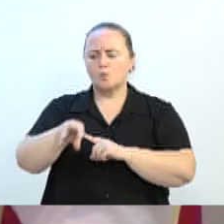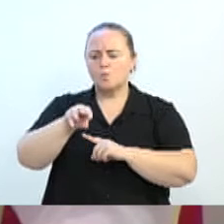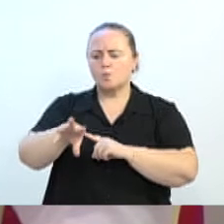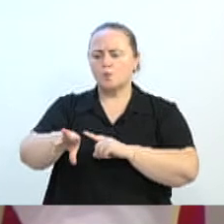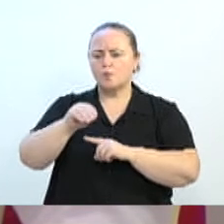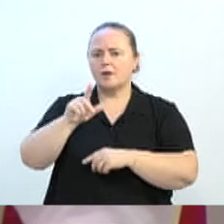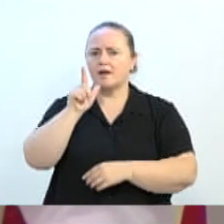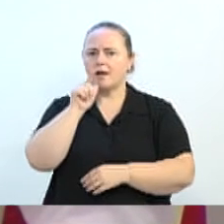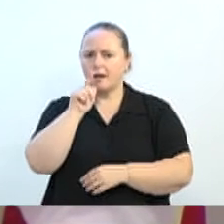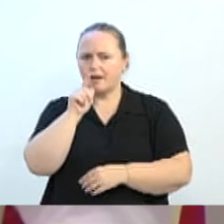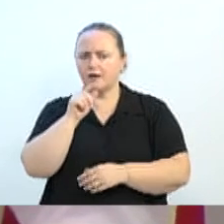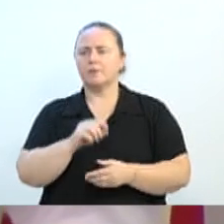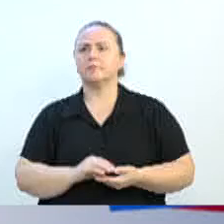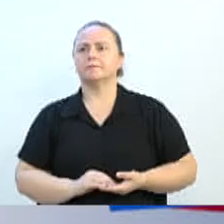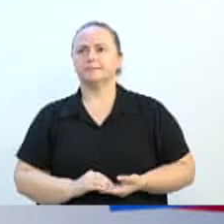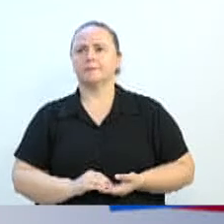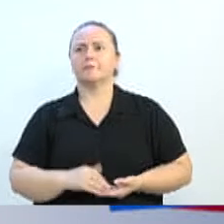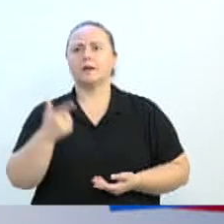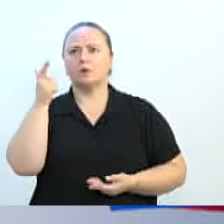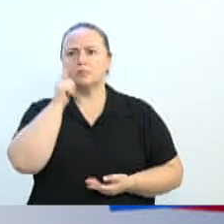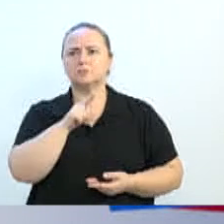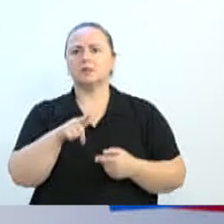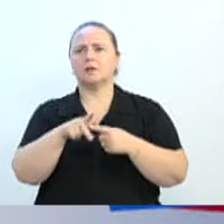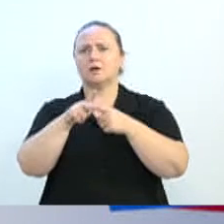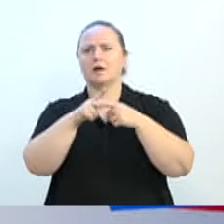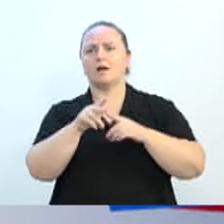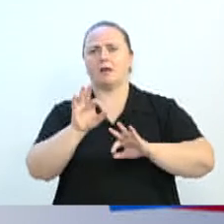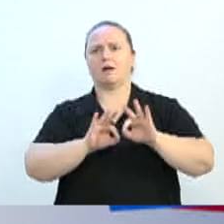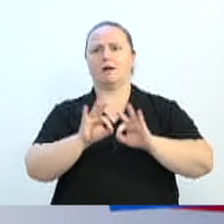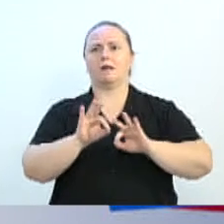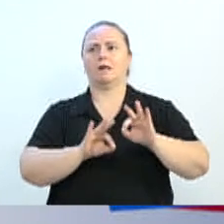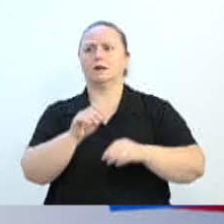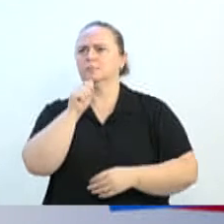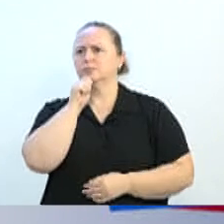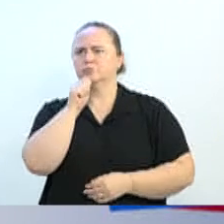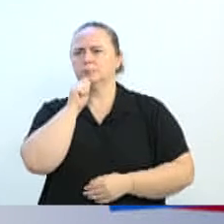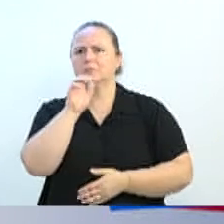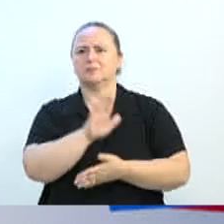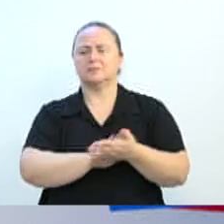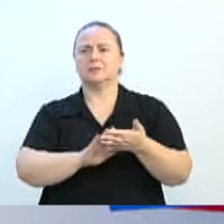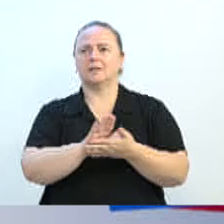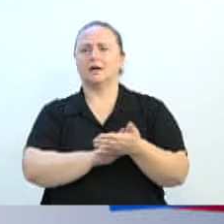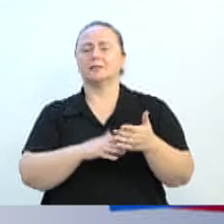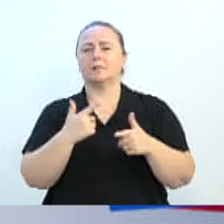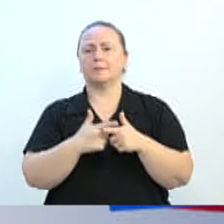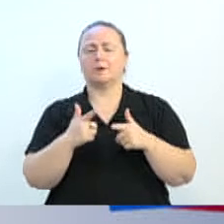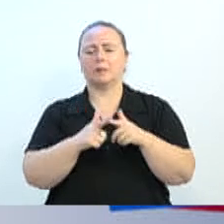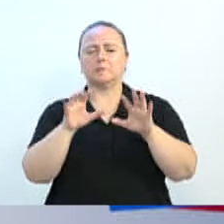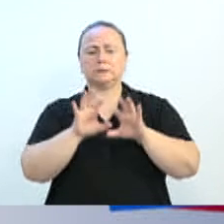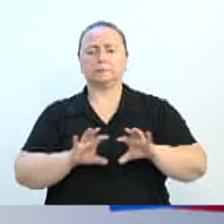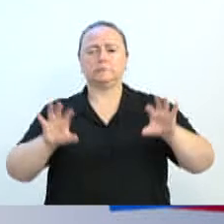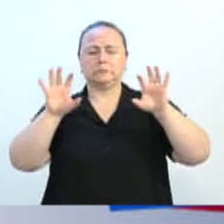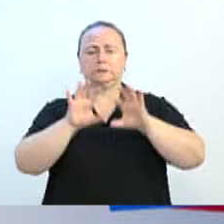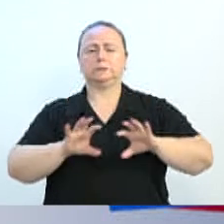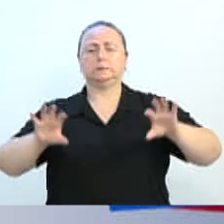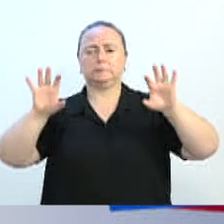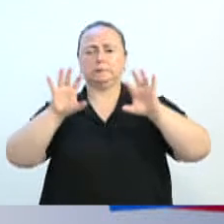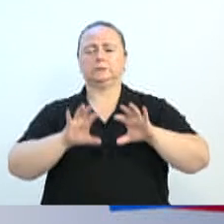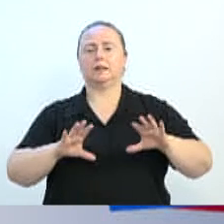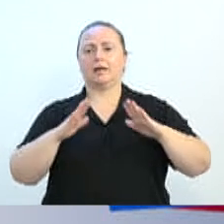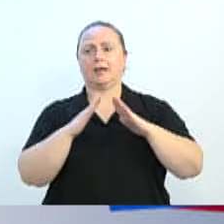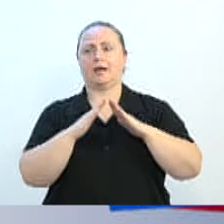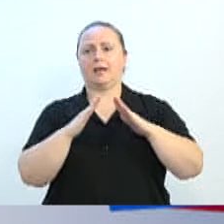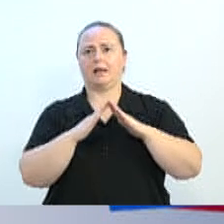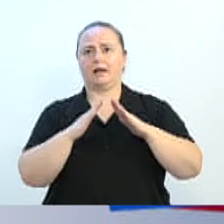possa fazer essas corações e não ter mais SC é de poeira na sua casa ali onde foi